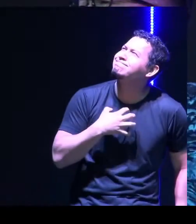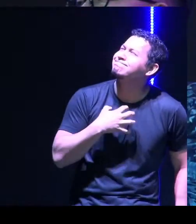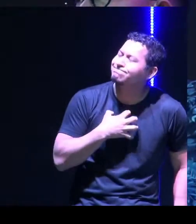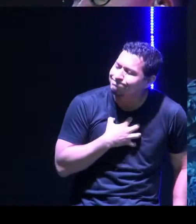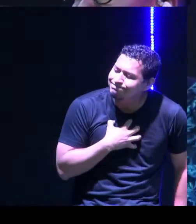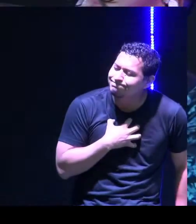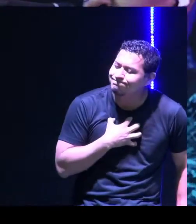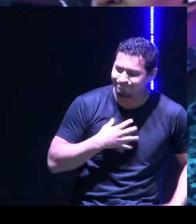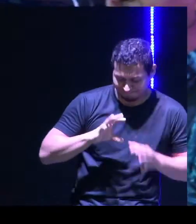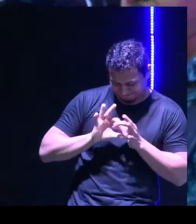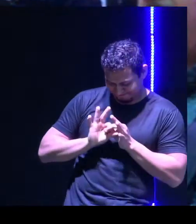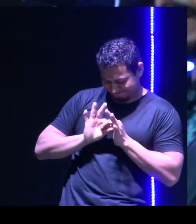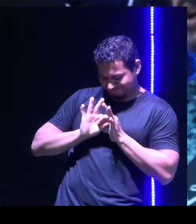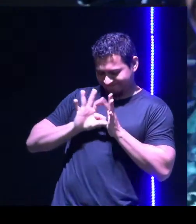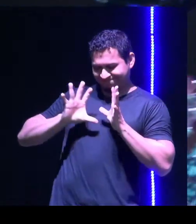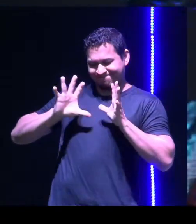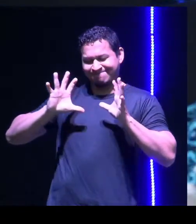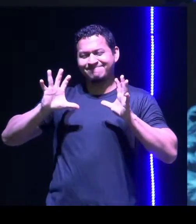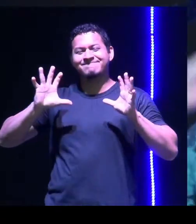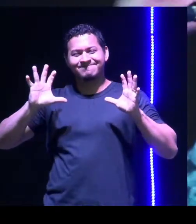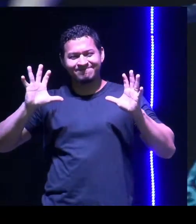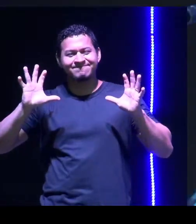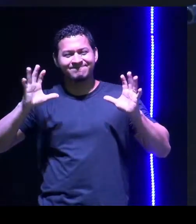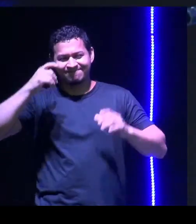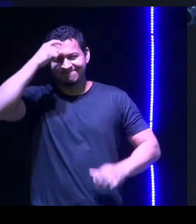seja livre,